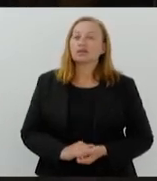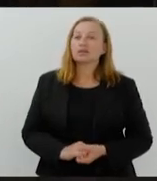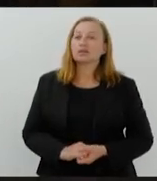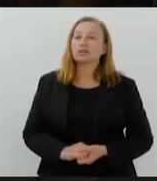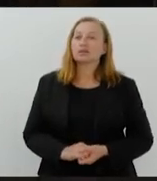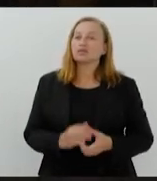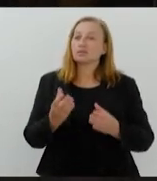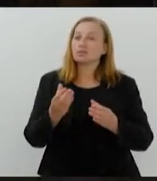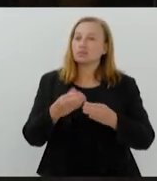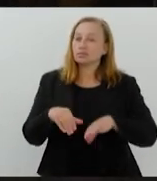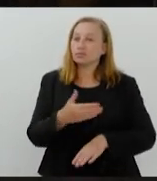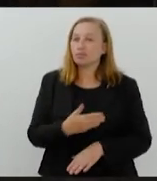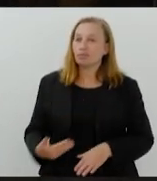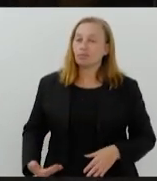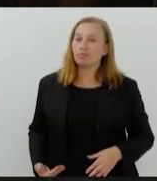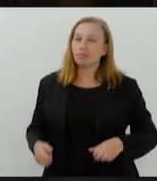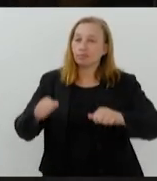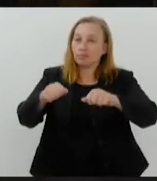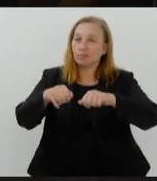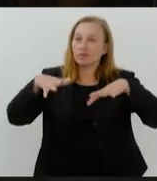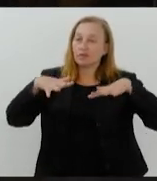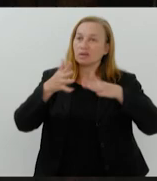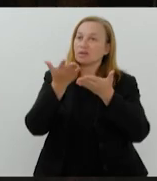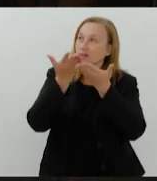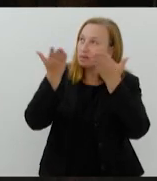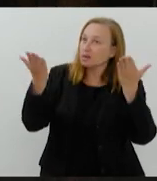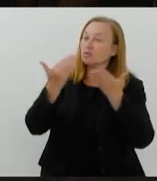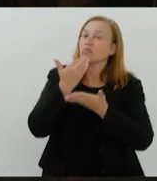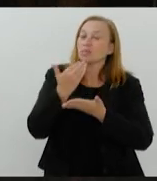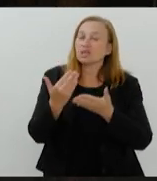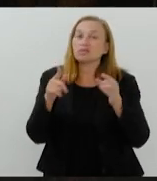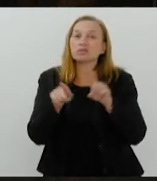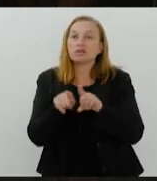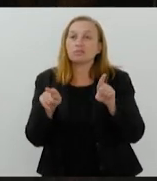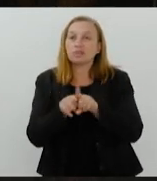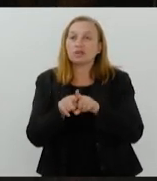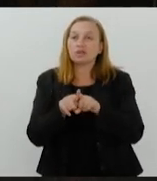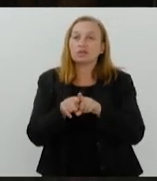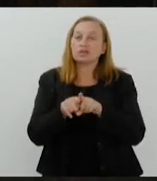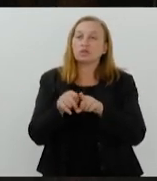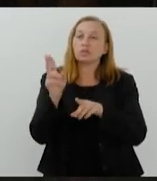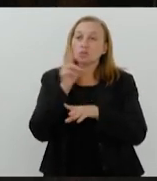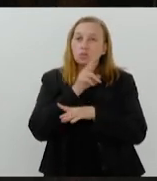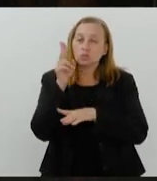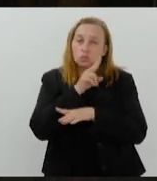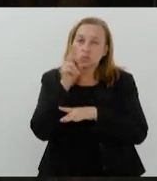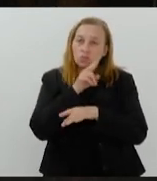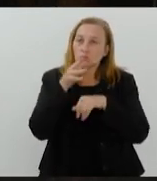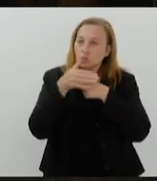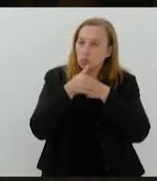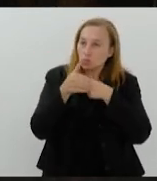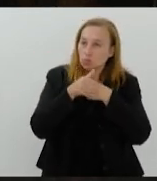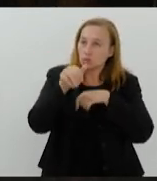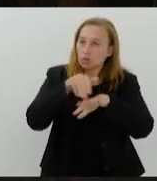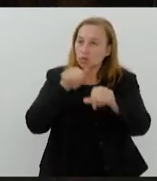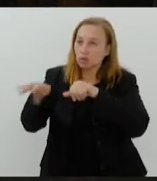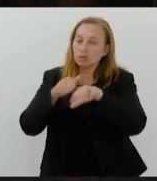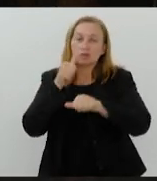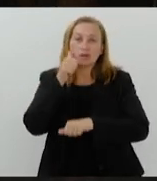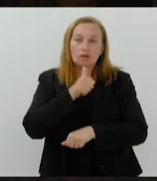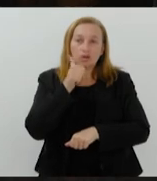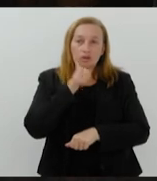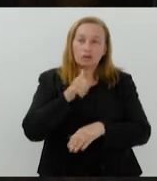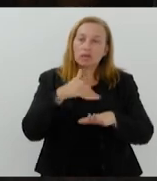dos concursados que vêm ocupando essas galerias aí, pedindo também uma urgência, um carinho, um chamamento às mulheres